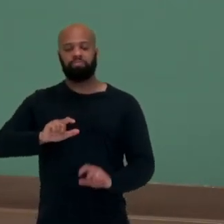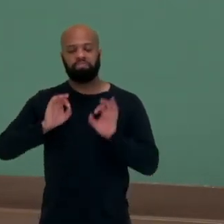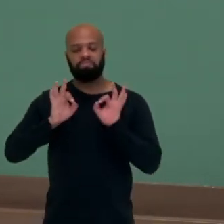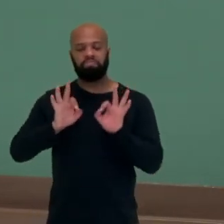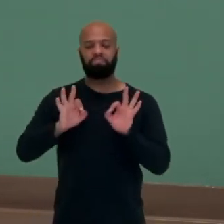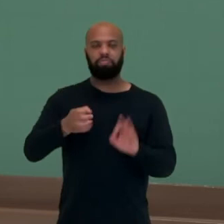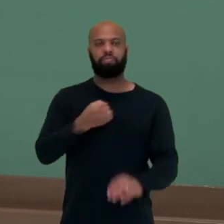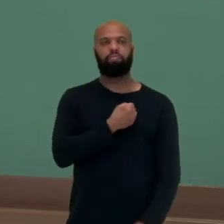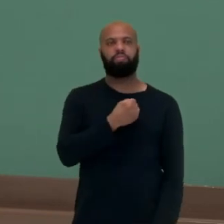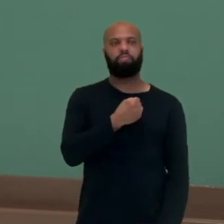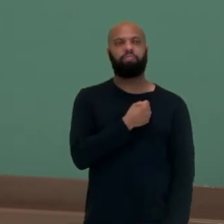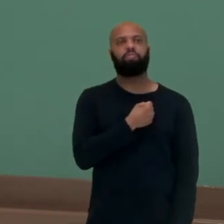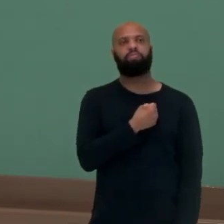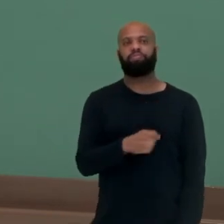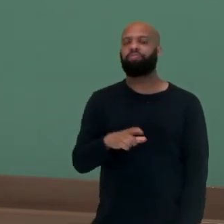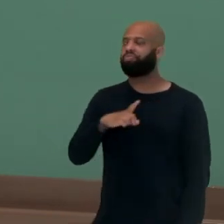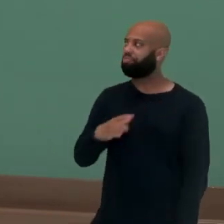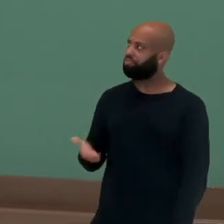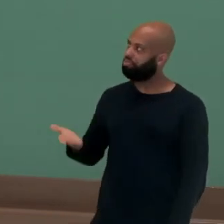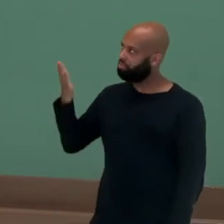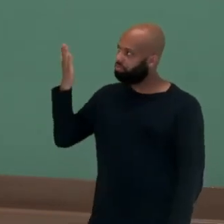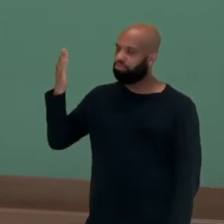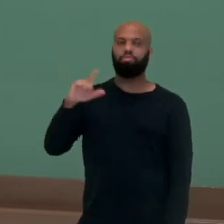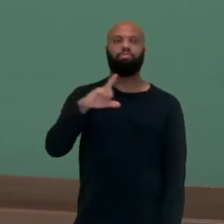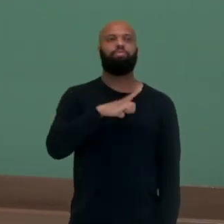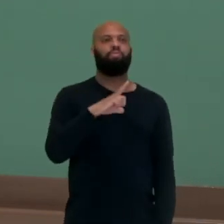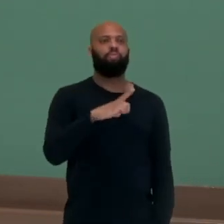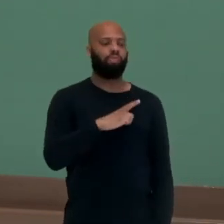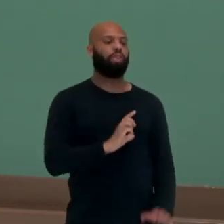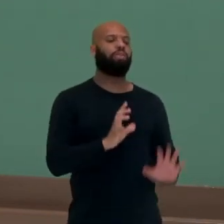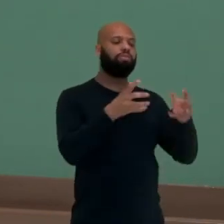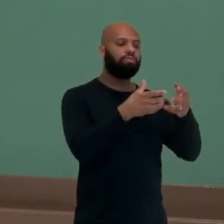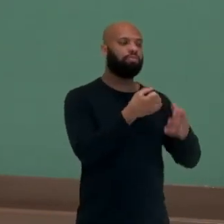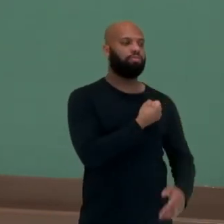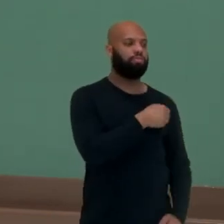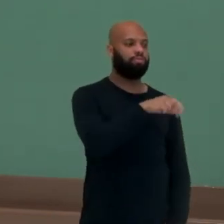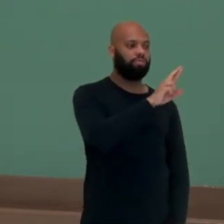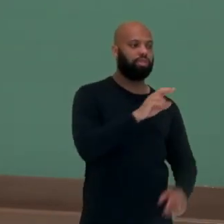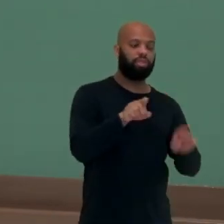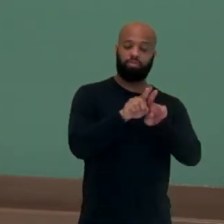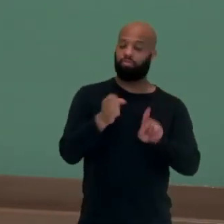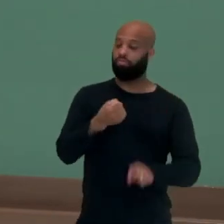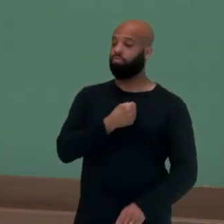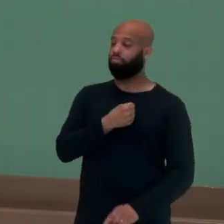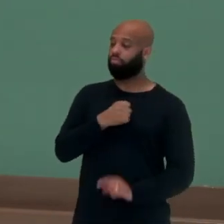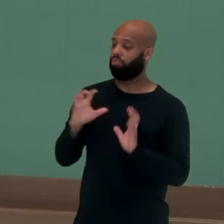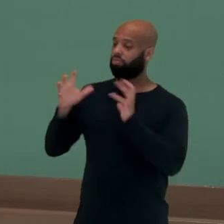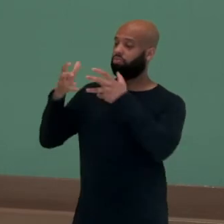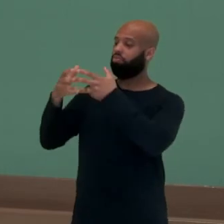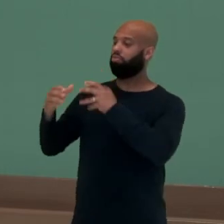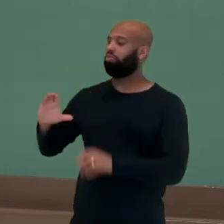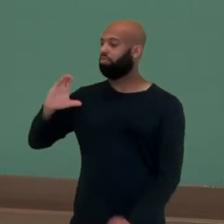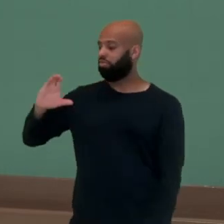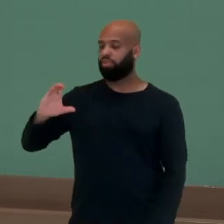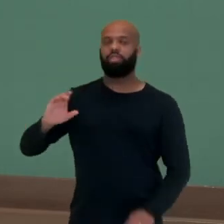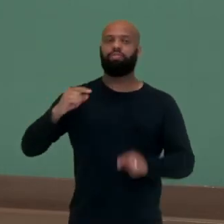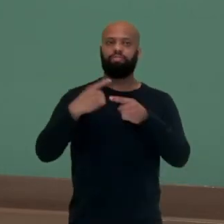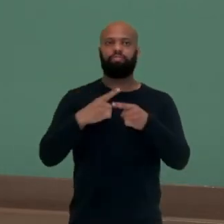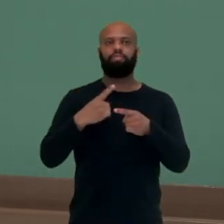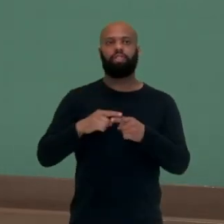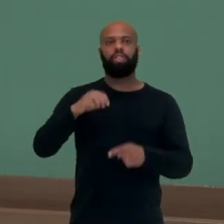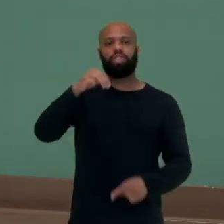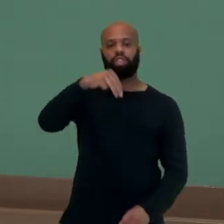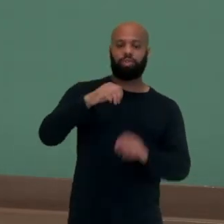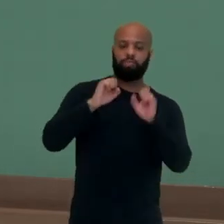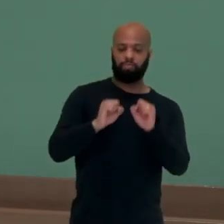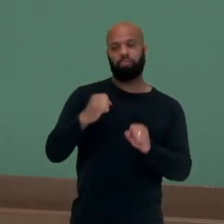nosso número que está aqui com parte real e parte imaginária, para a parte real ficar igual a zero, o M pode ser